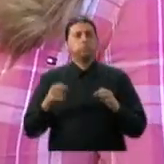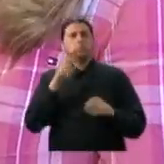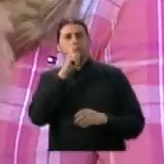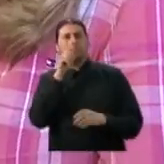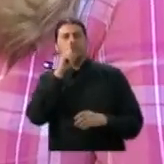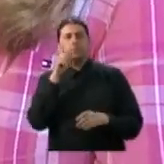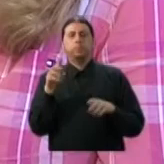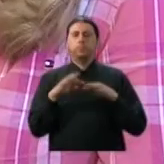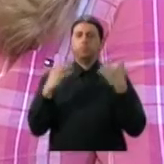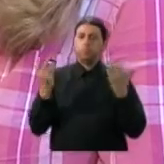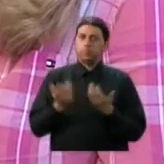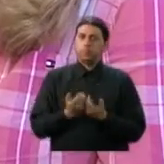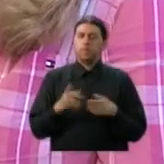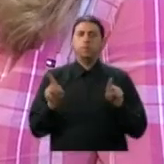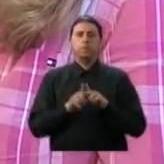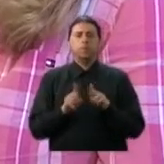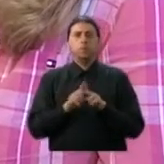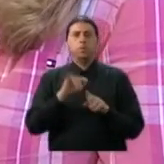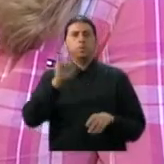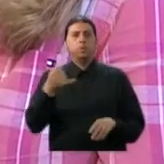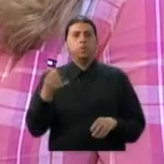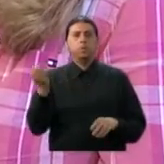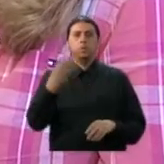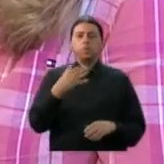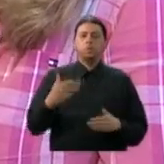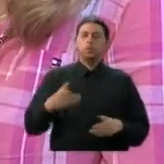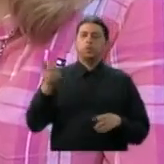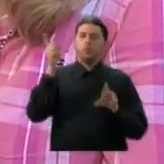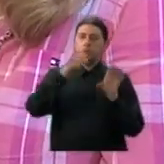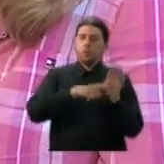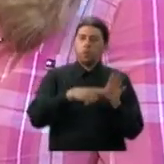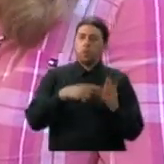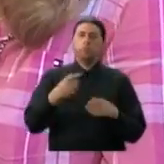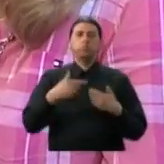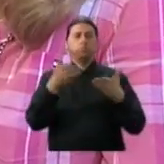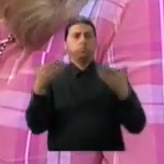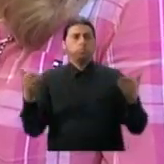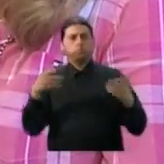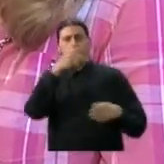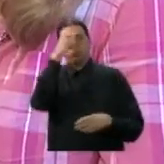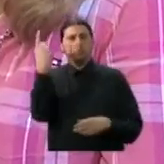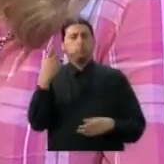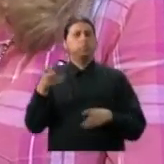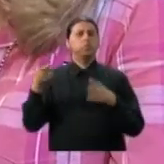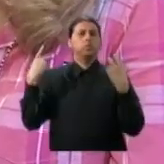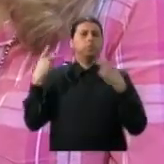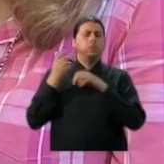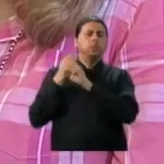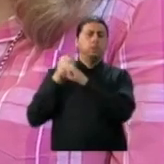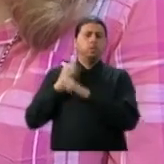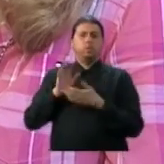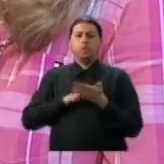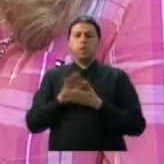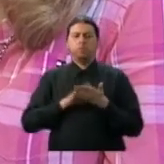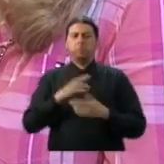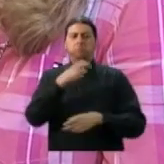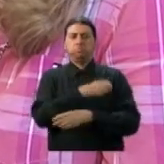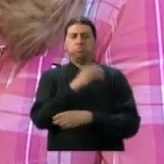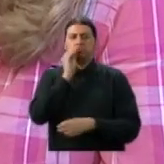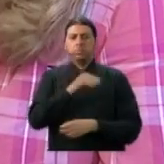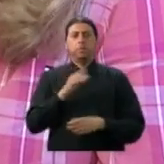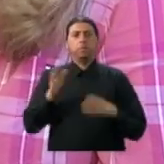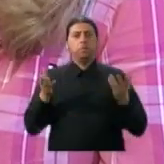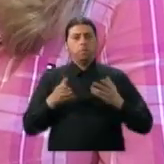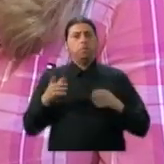dá uma outra oportunidade, né, para aquelas pessoas não tiveram possibilidade de tomar a vacina de ir. Algumas vezes se abre também em